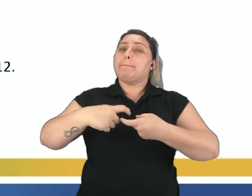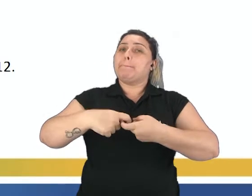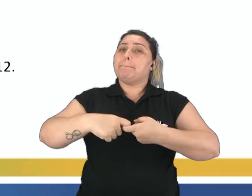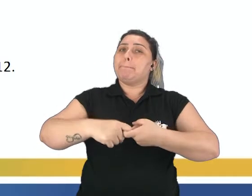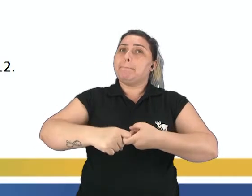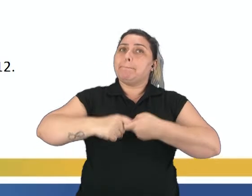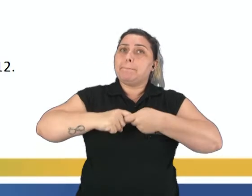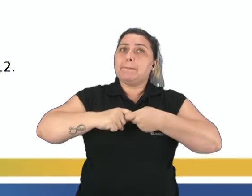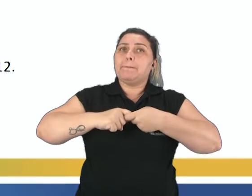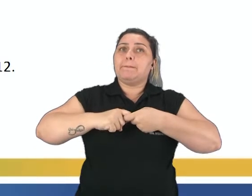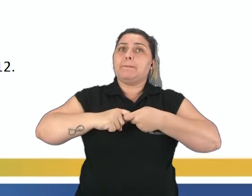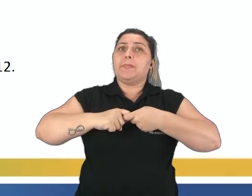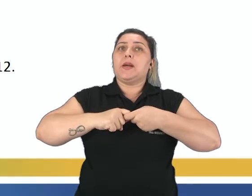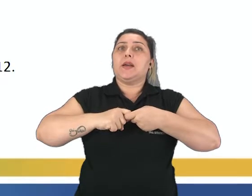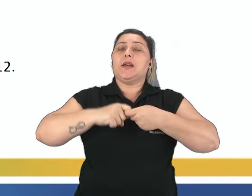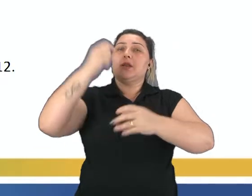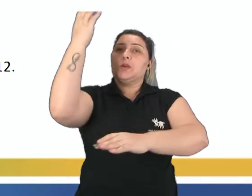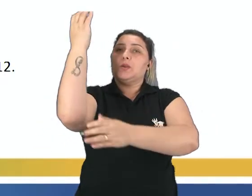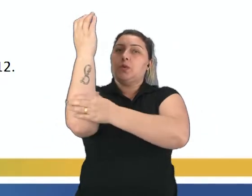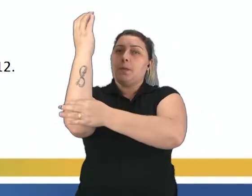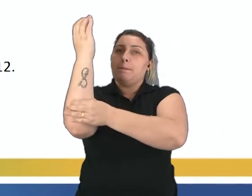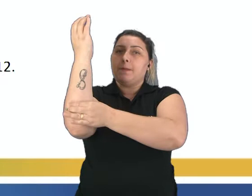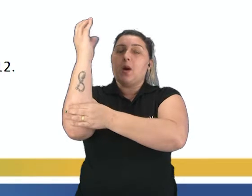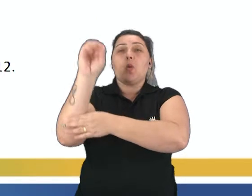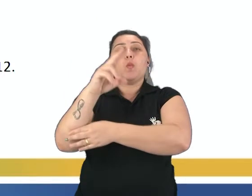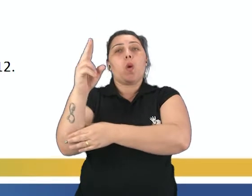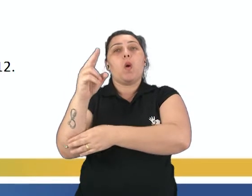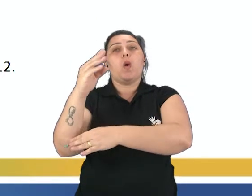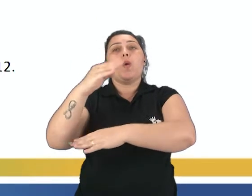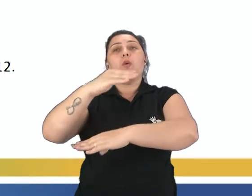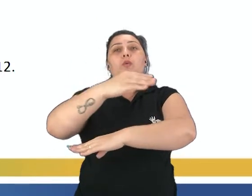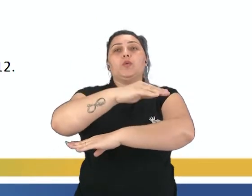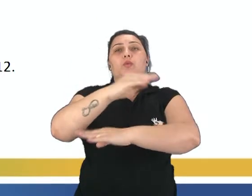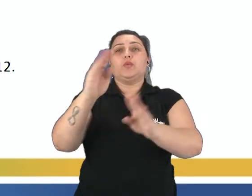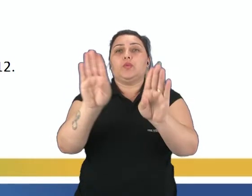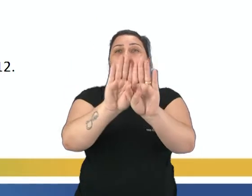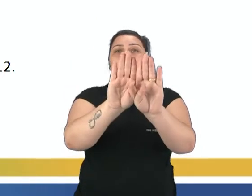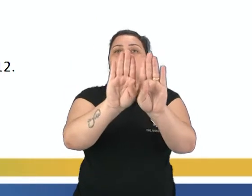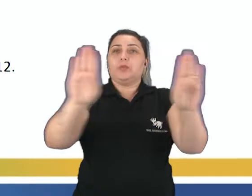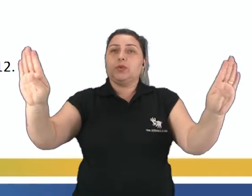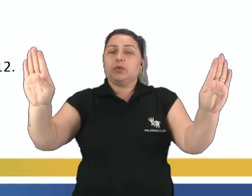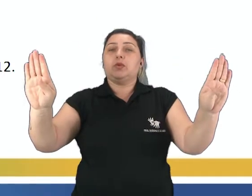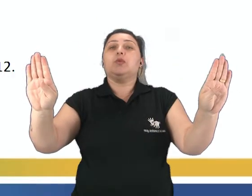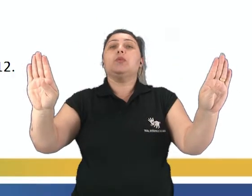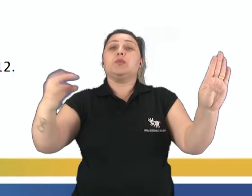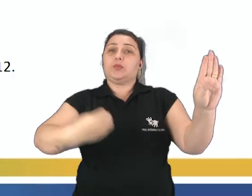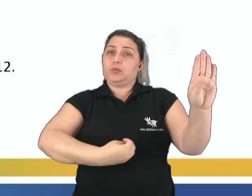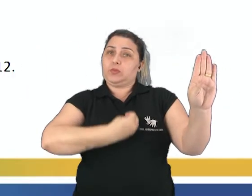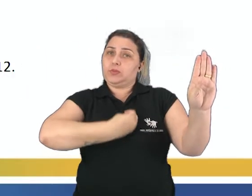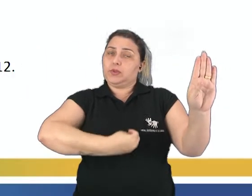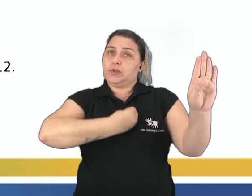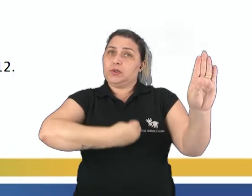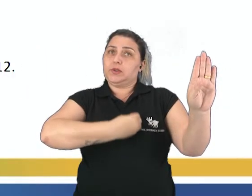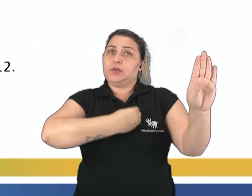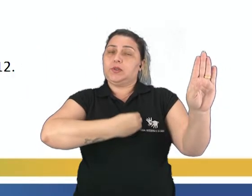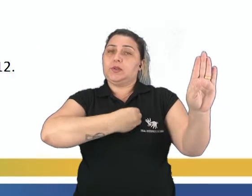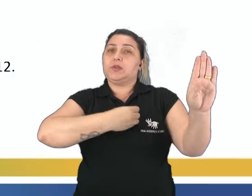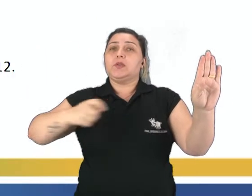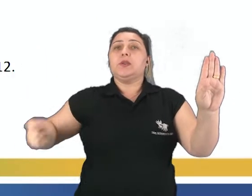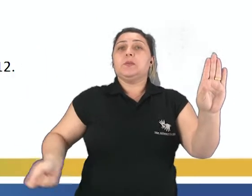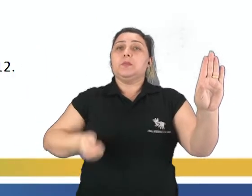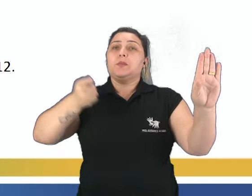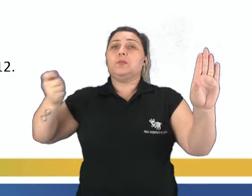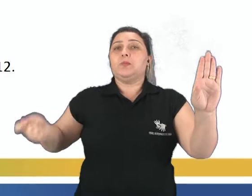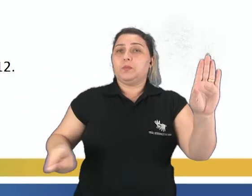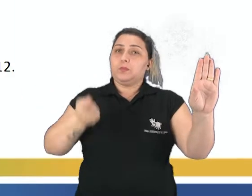é presa em um poste ou em um portão, enquanto um participante fica na